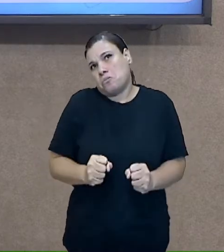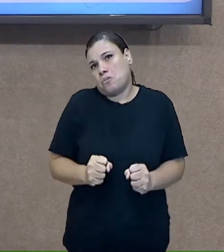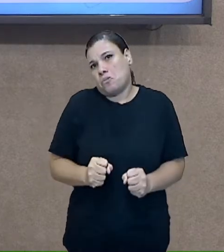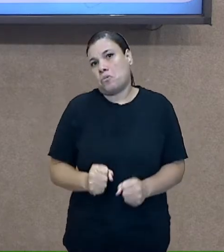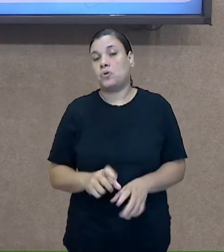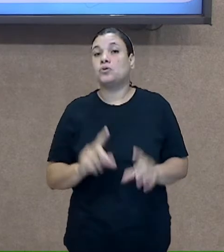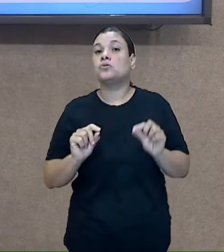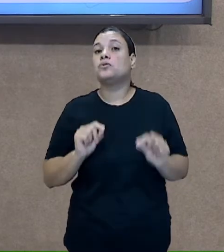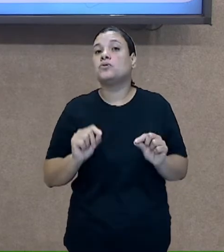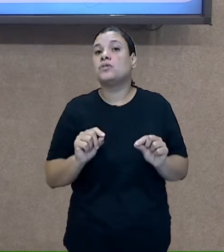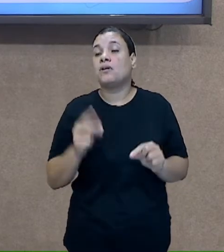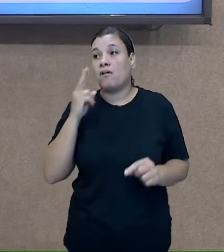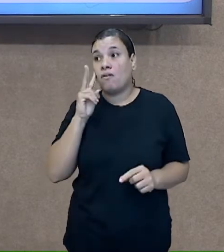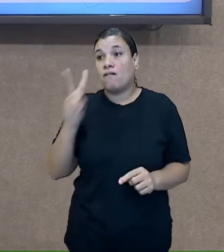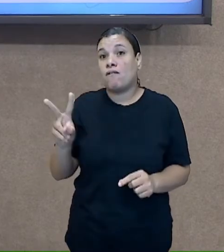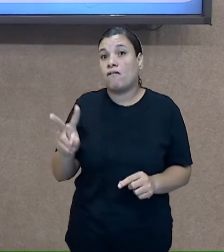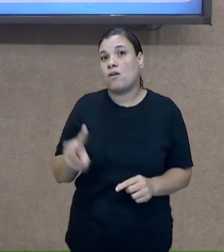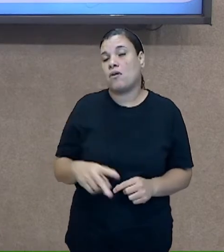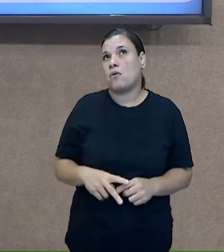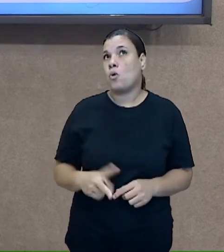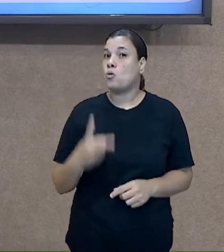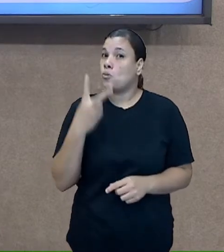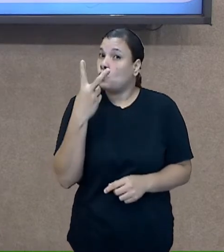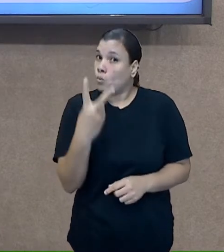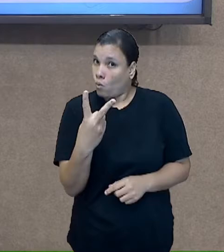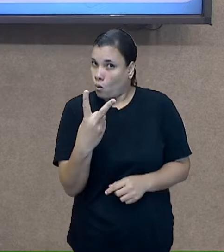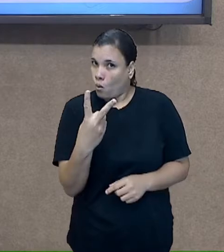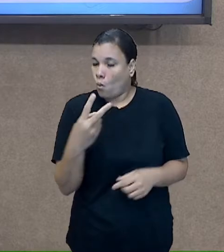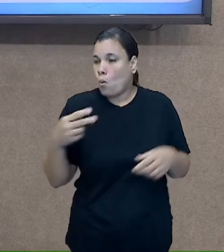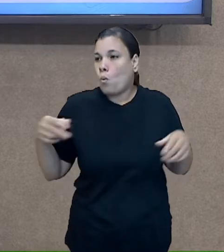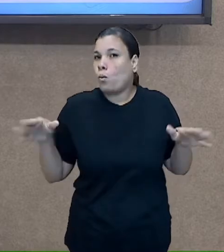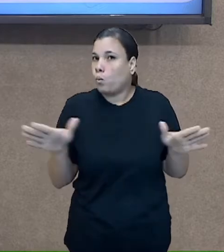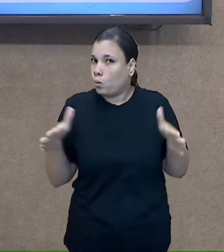dupla, elas também eu posso ter 2